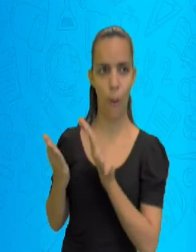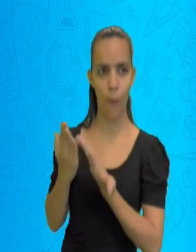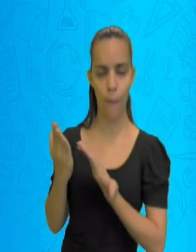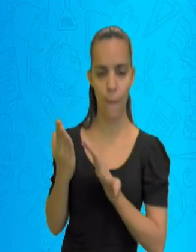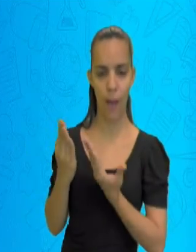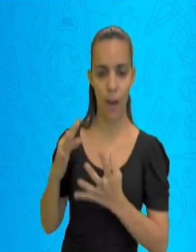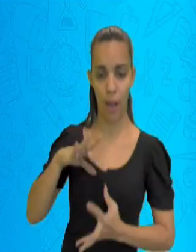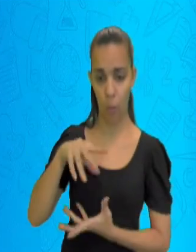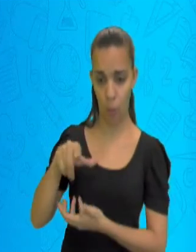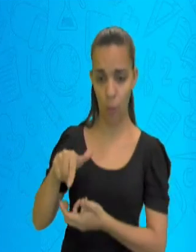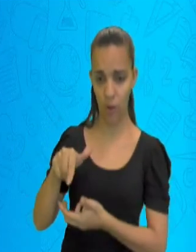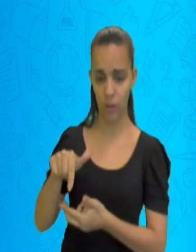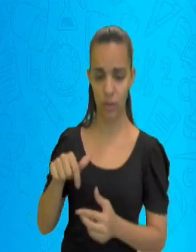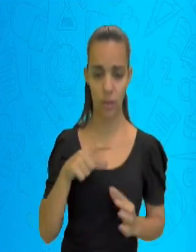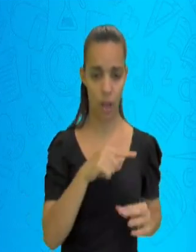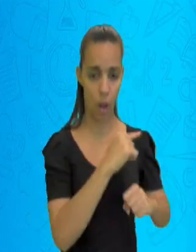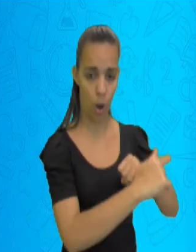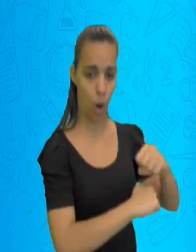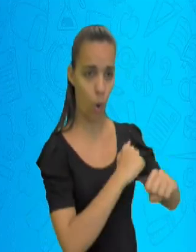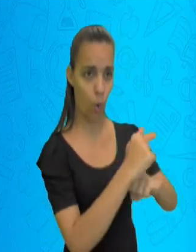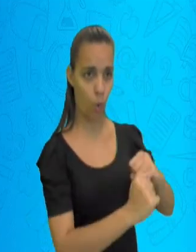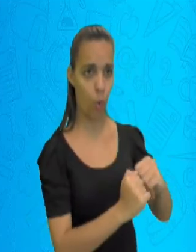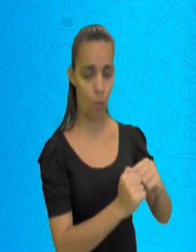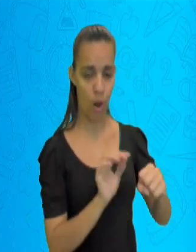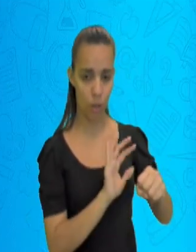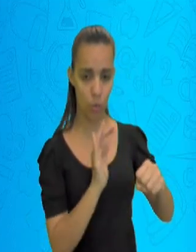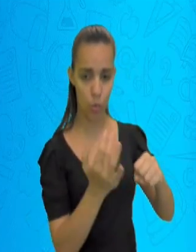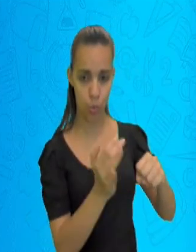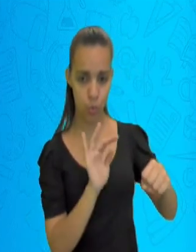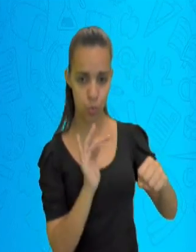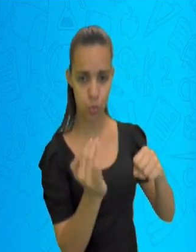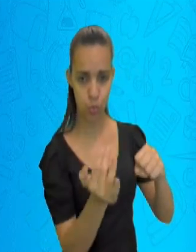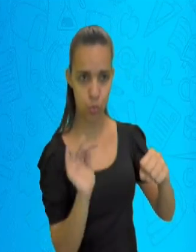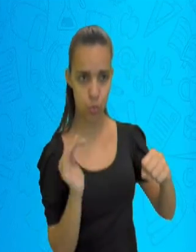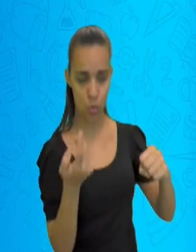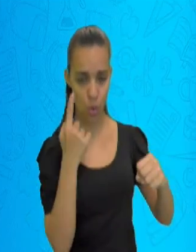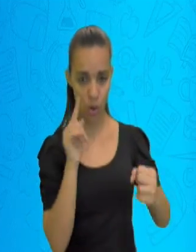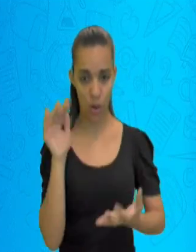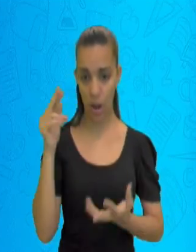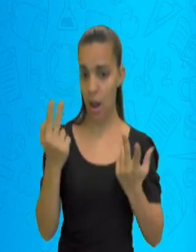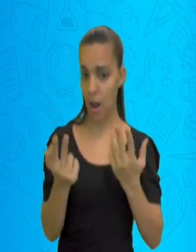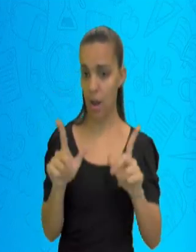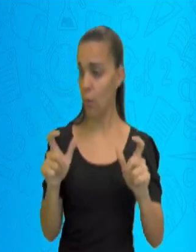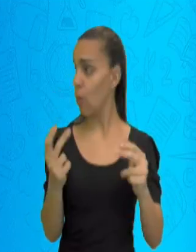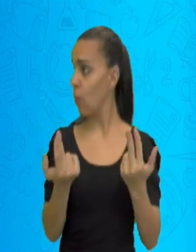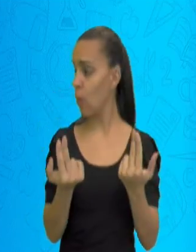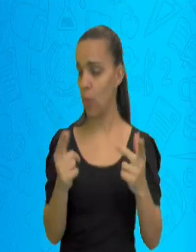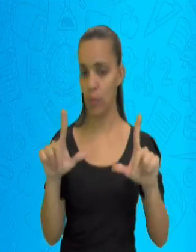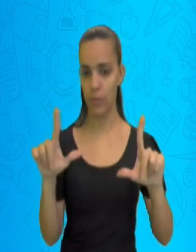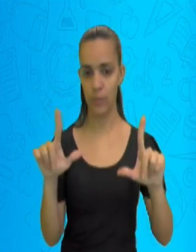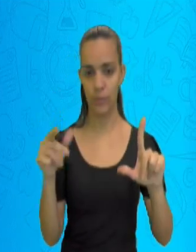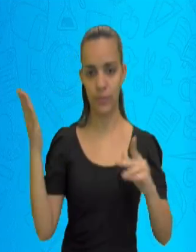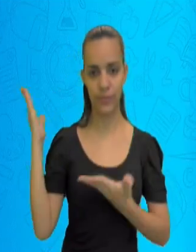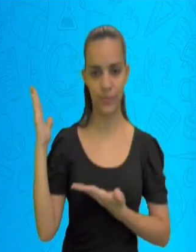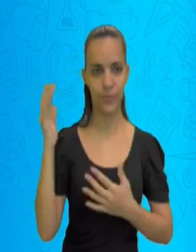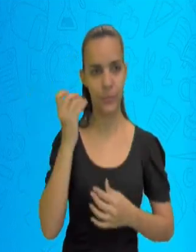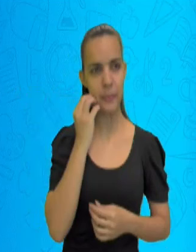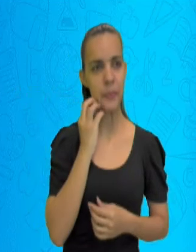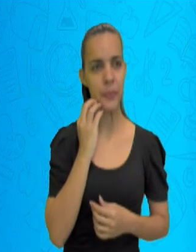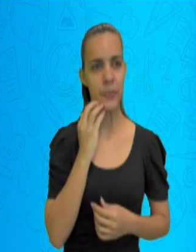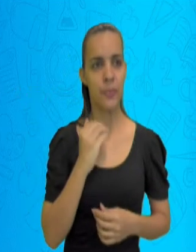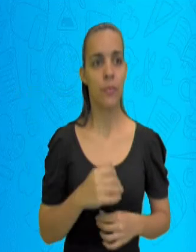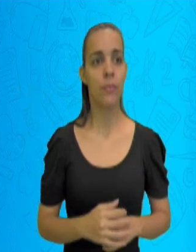se essa região central fosse o Sol e ao redor estão os planetas.